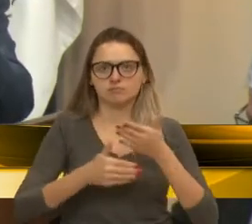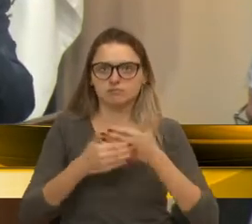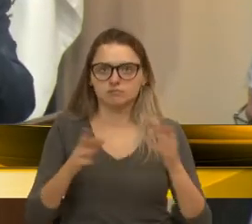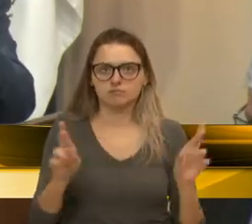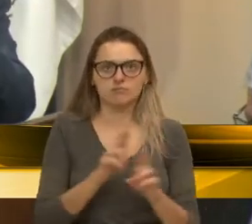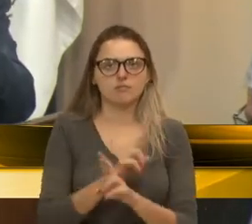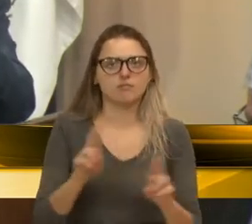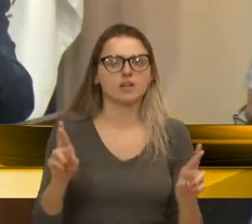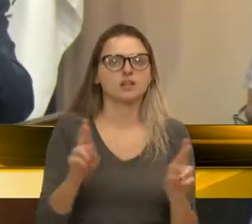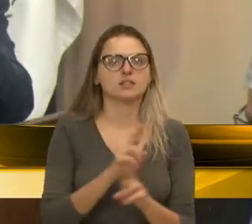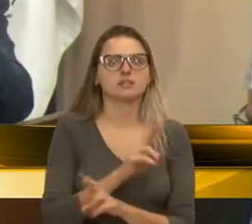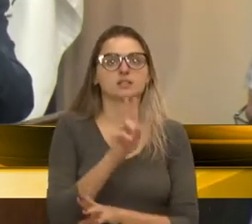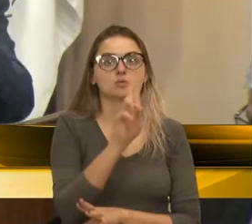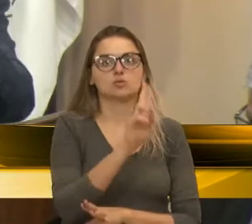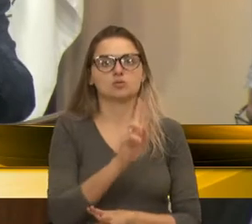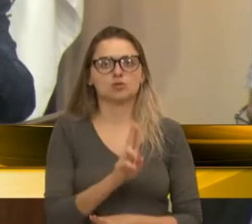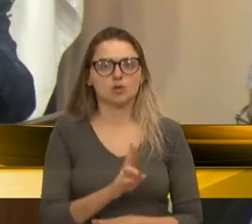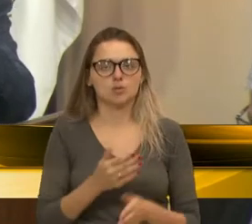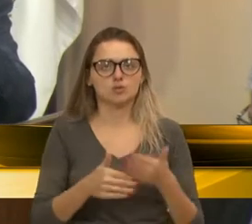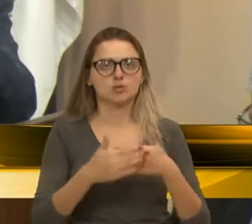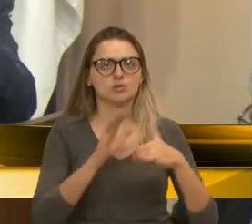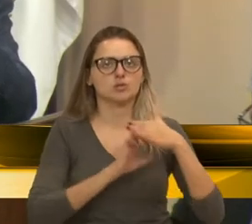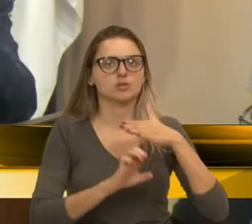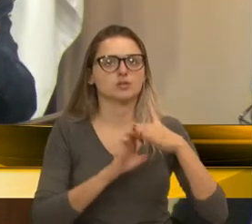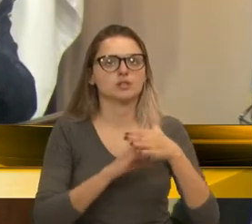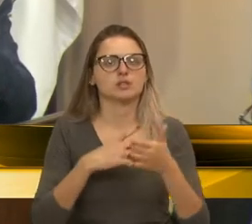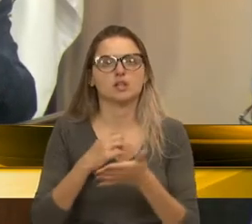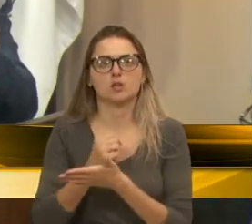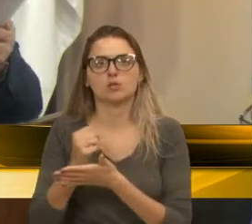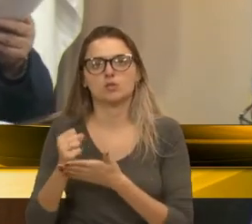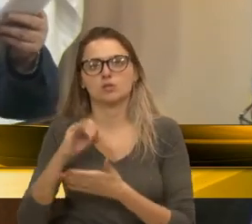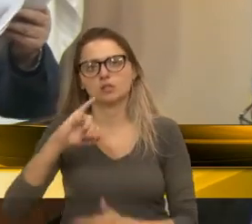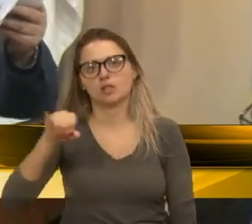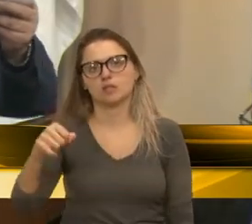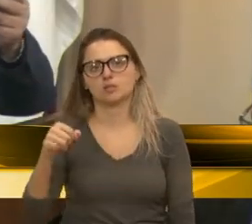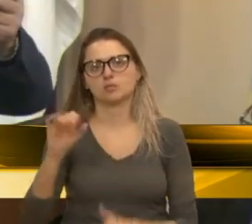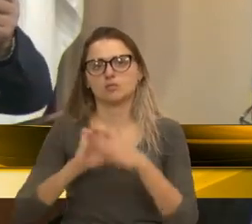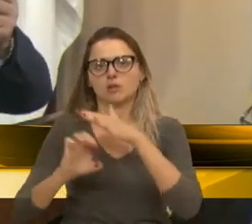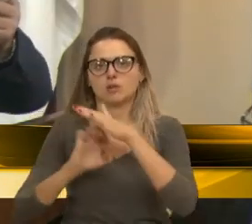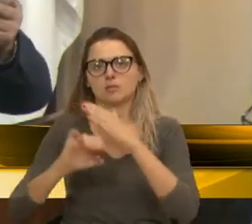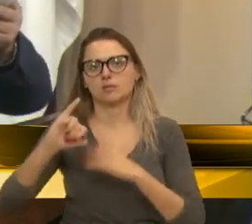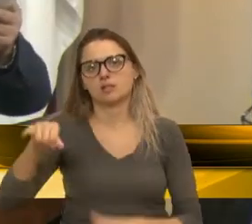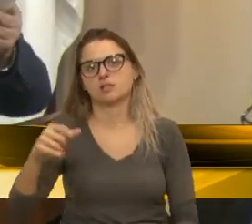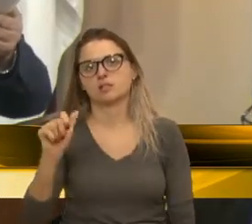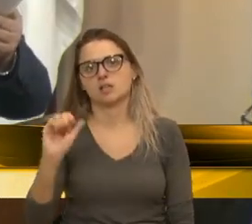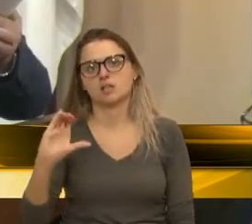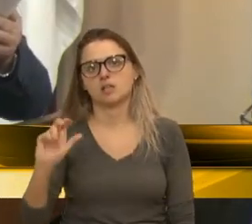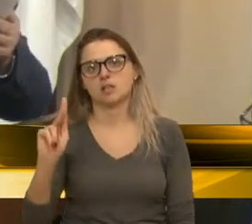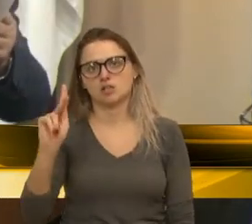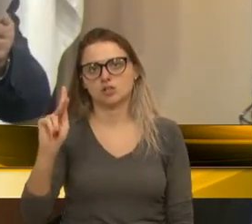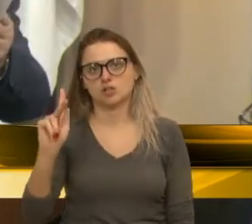né? Tem mais um termo aditivo celebrado com a empresa Jaque Transportes, né?